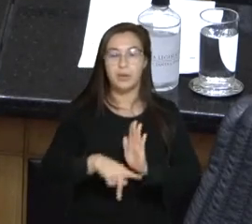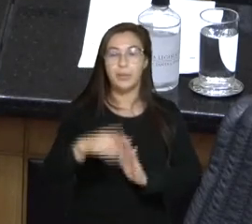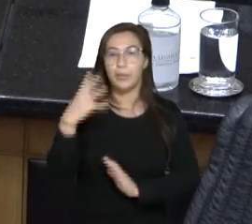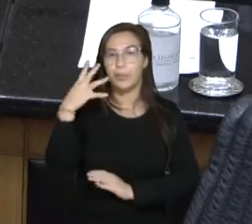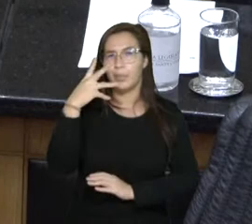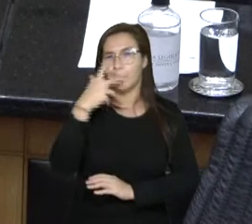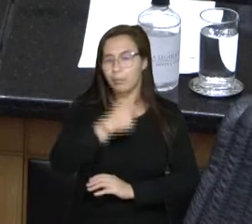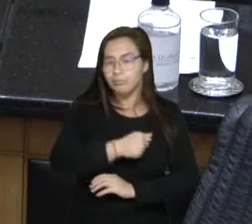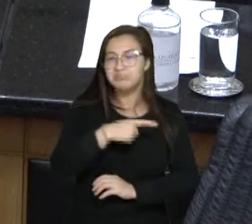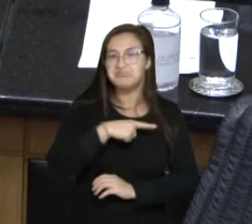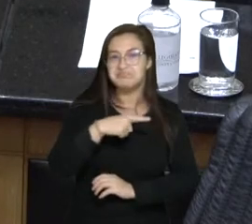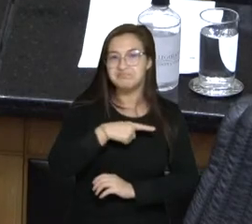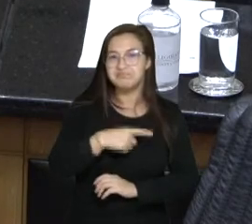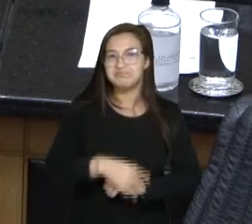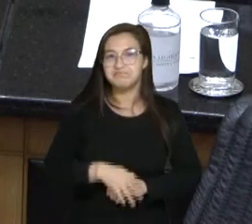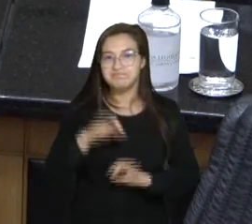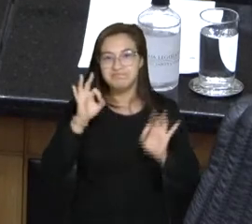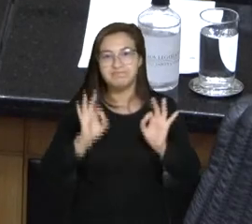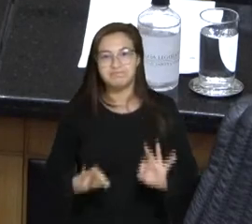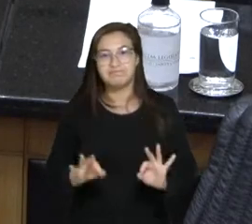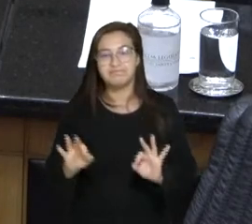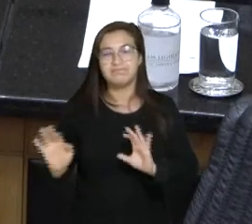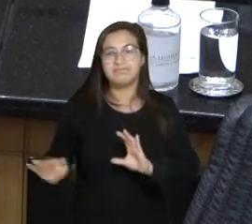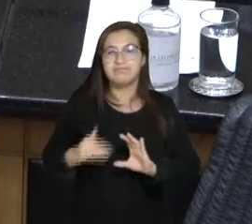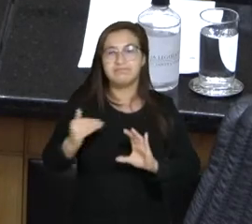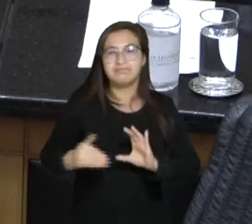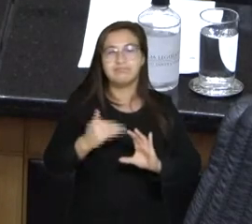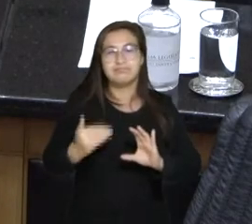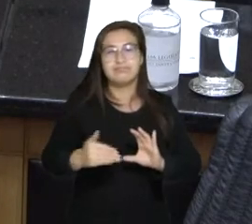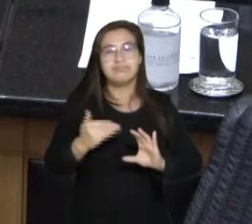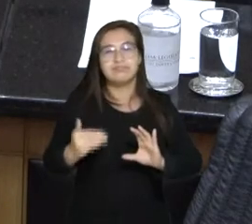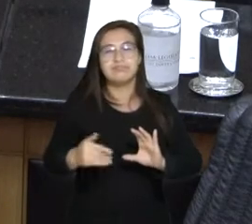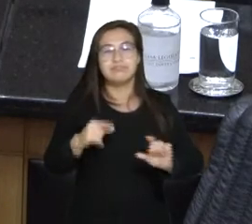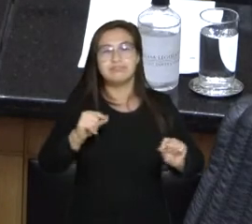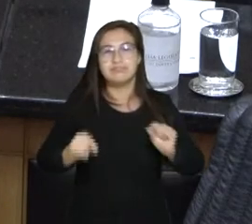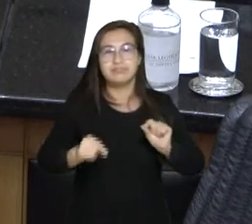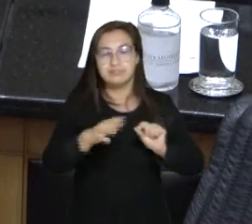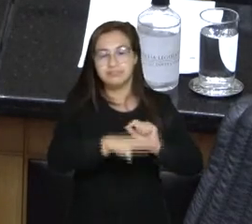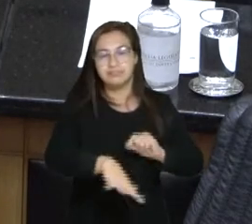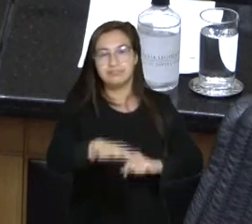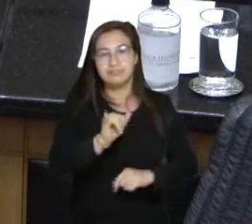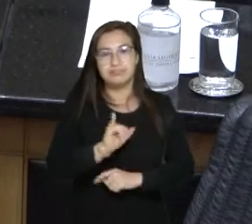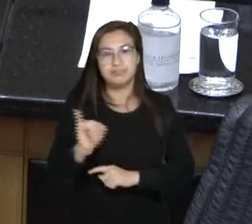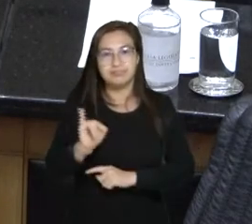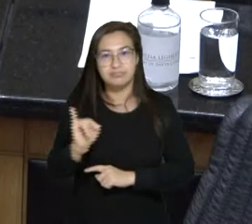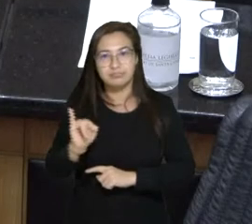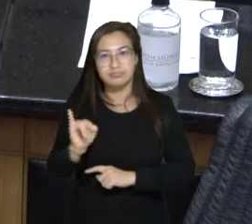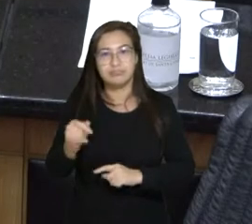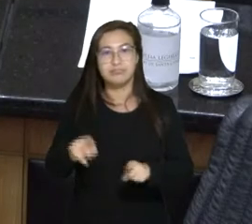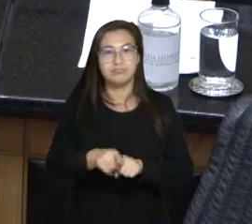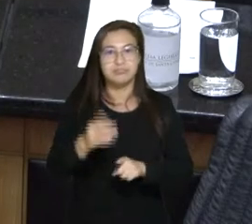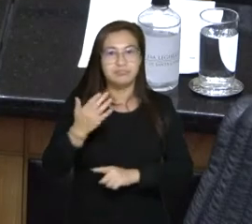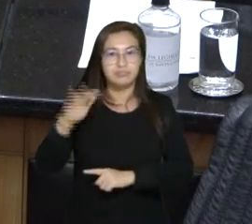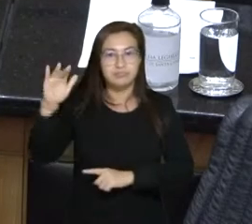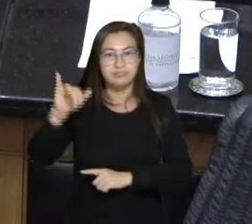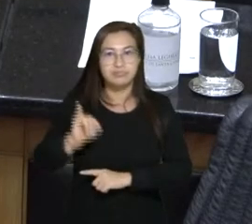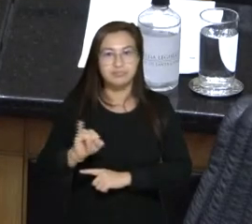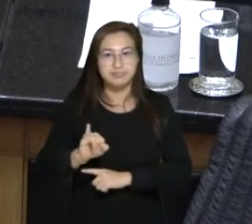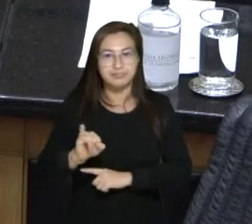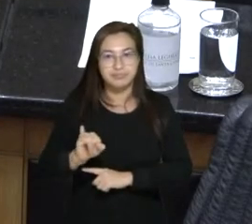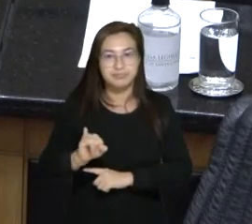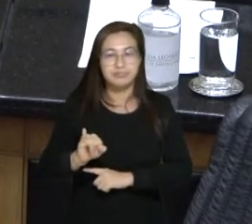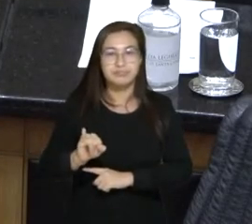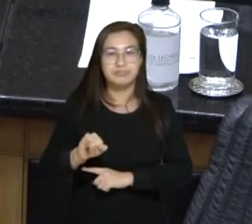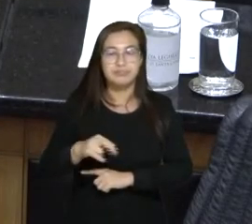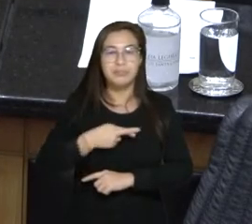que eu tenho certeza que nós vamos receber aqui em Santa Catarina e no nosso Vale do Itajaí nosso Alto Vale é